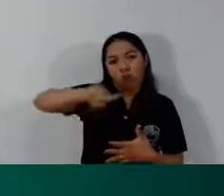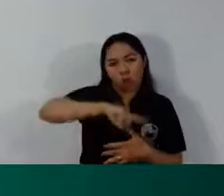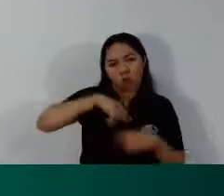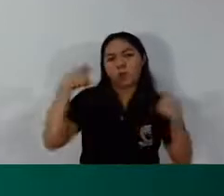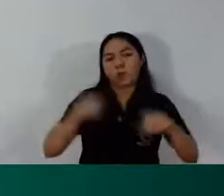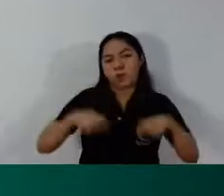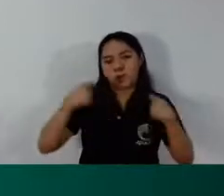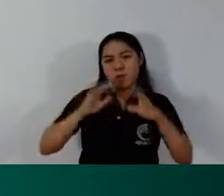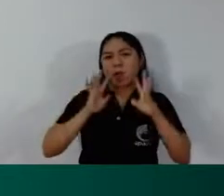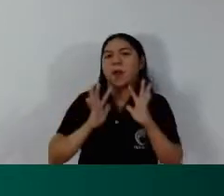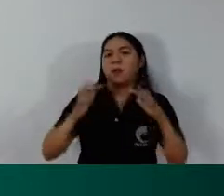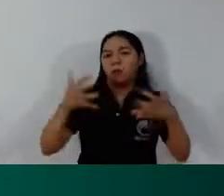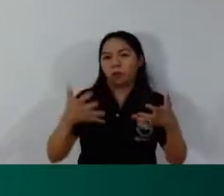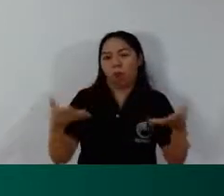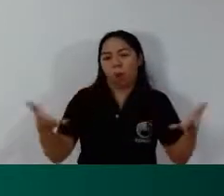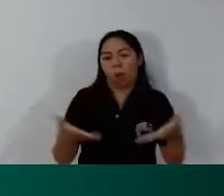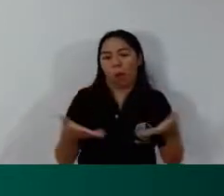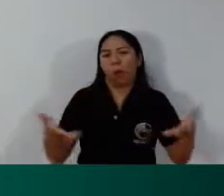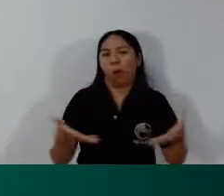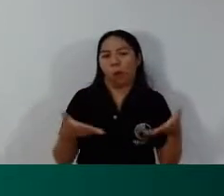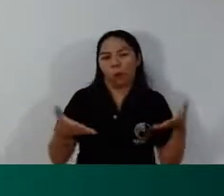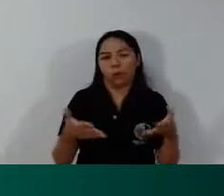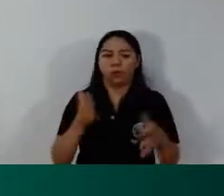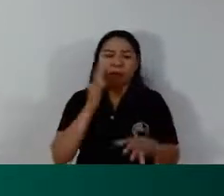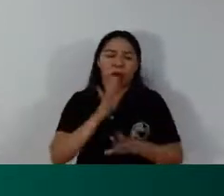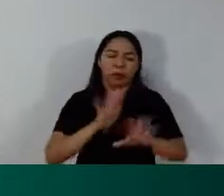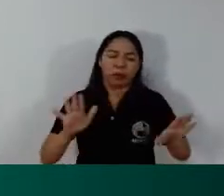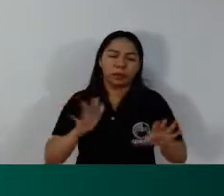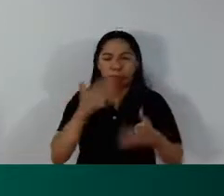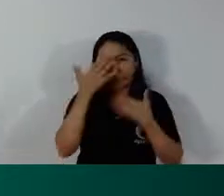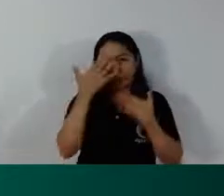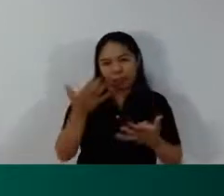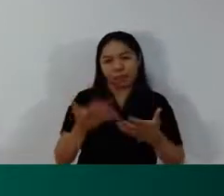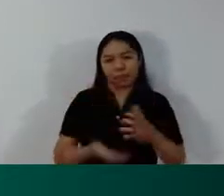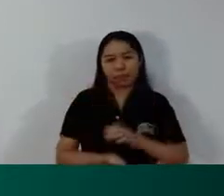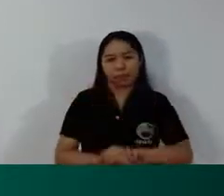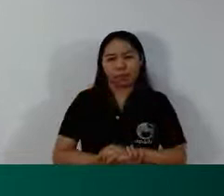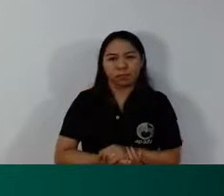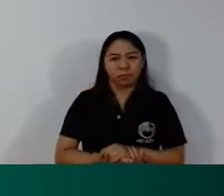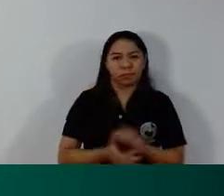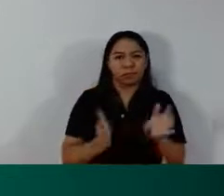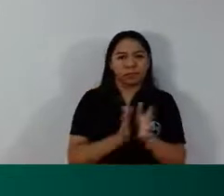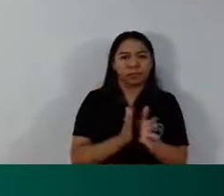gente não sair daqui sem caminhamento é era isso obrigado